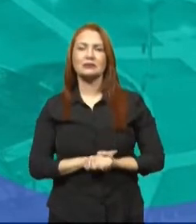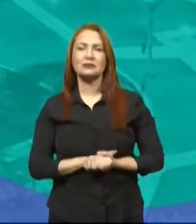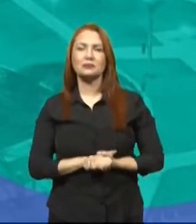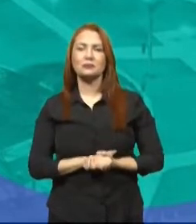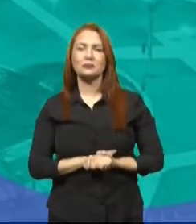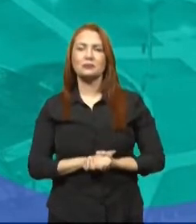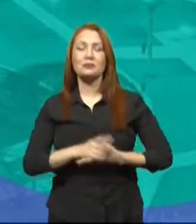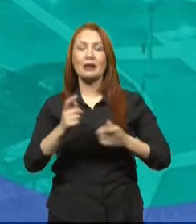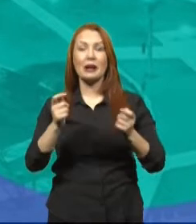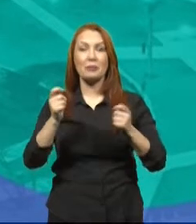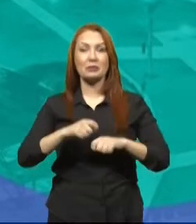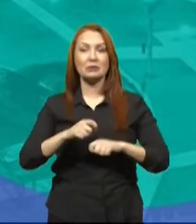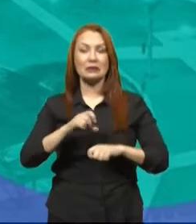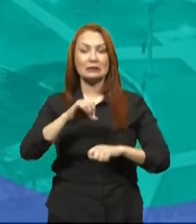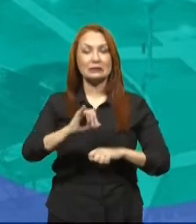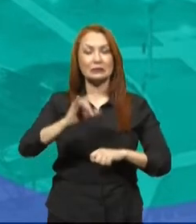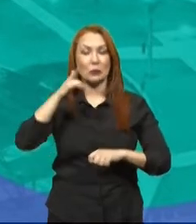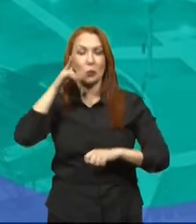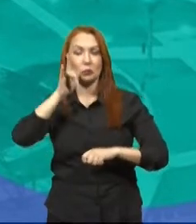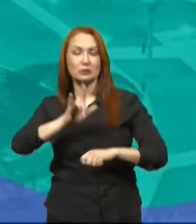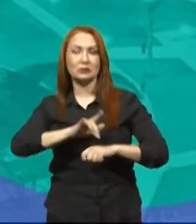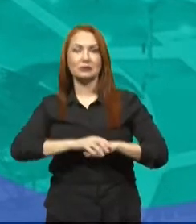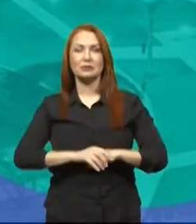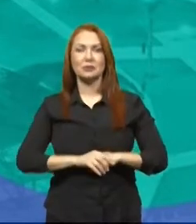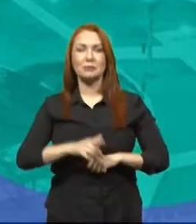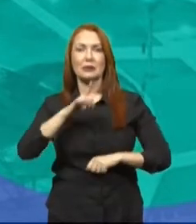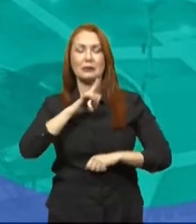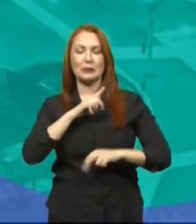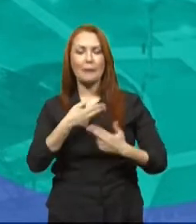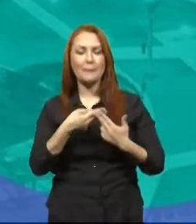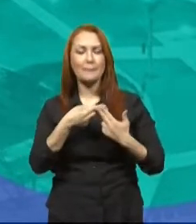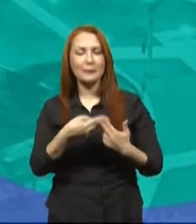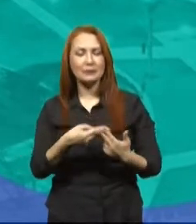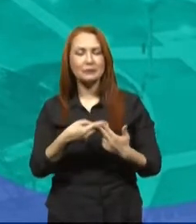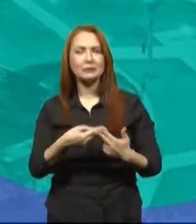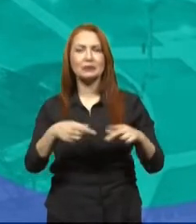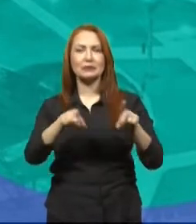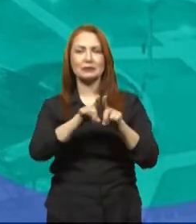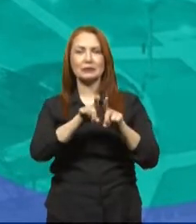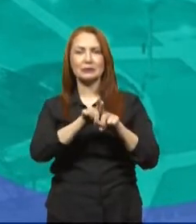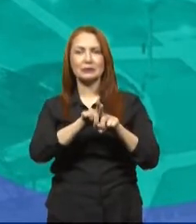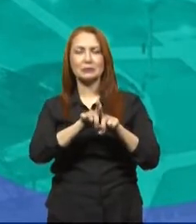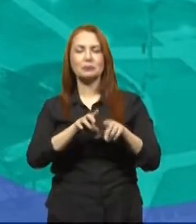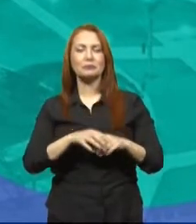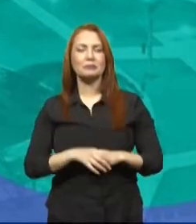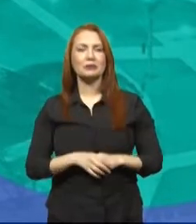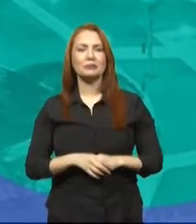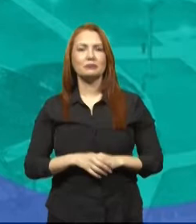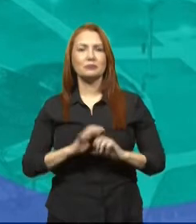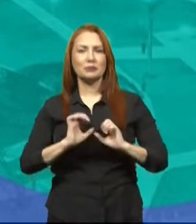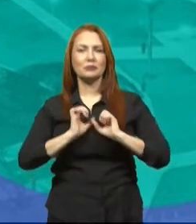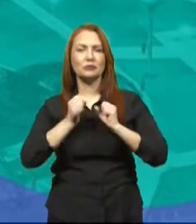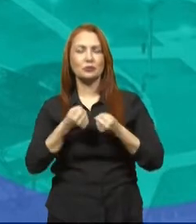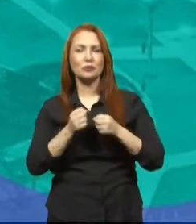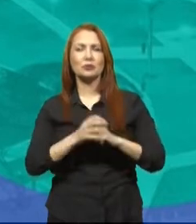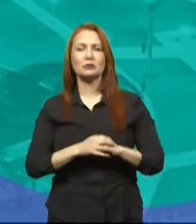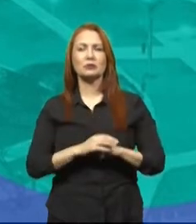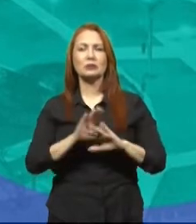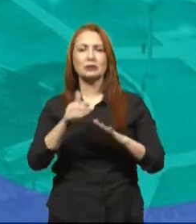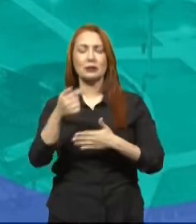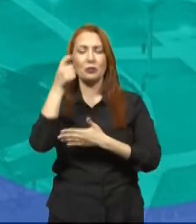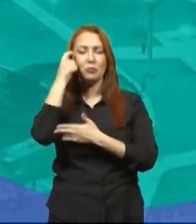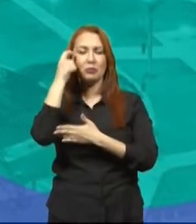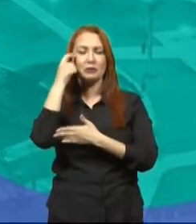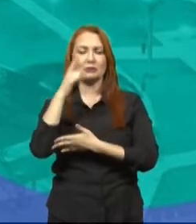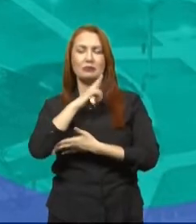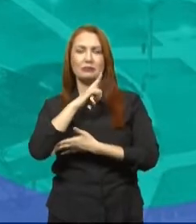para quem conseguir ser resiliente ter a oportunidade de se tornar um grande player, não só nacional, mas global, a partir do Brasil.